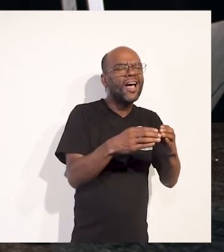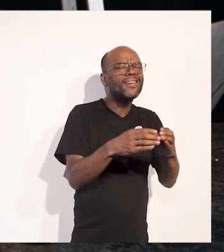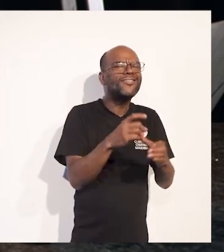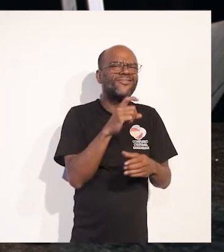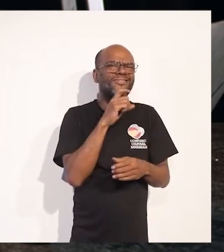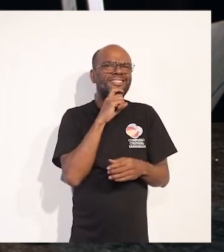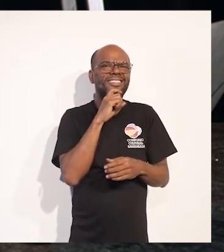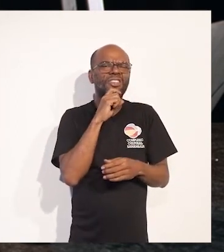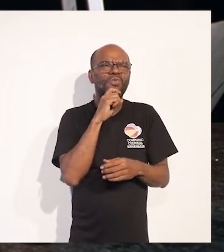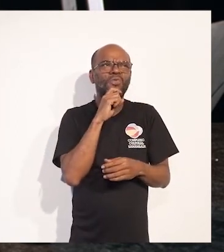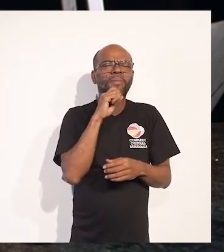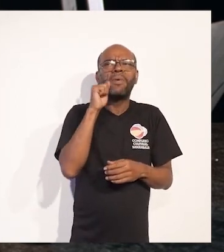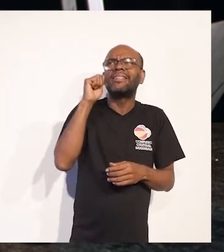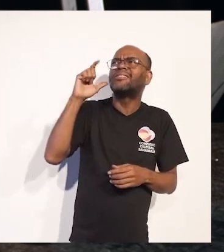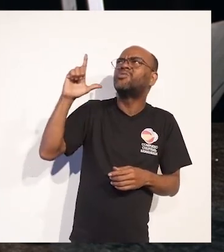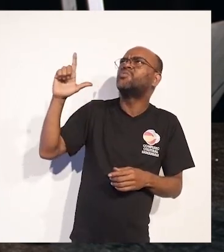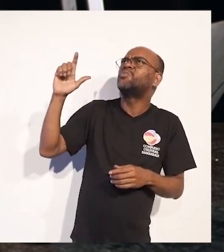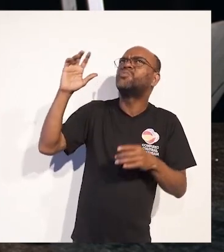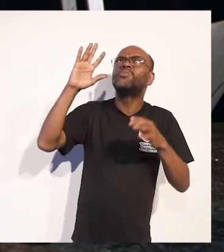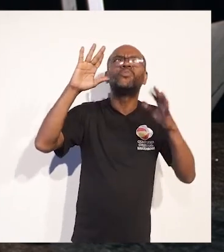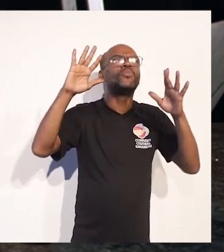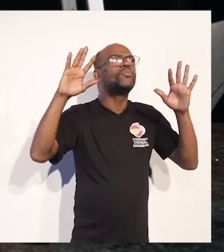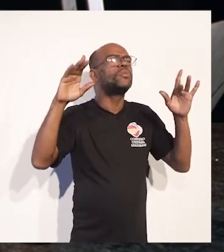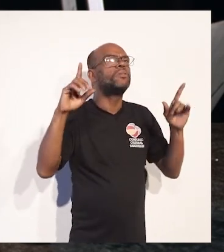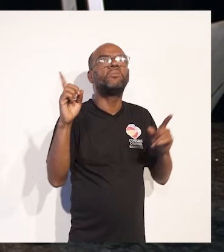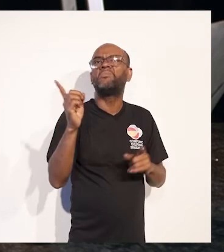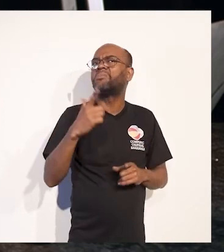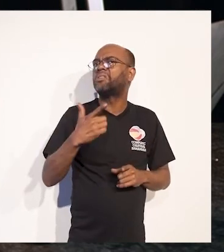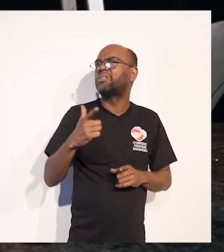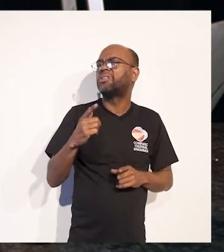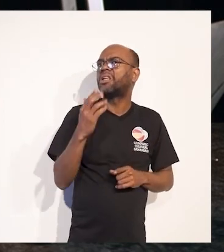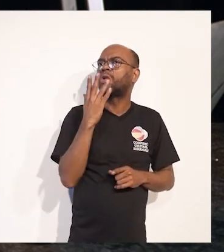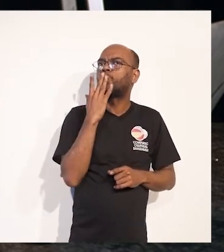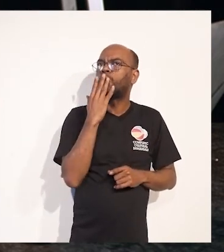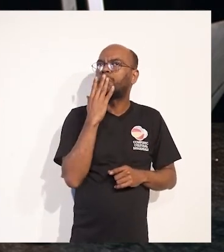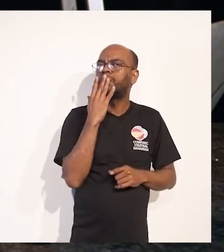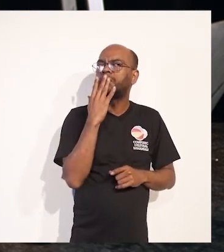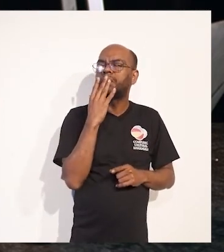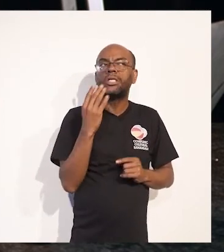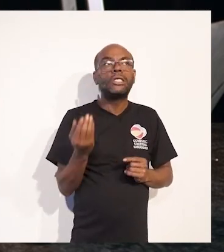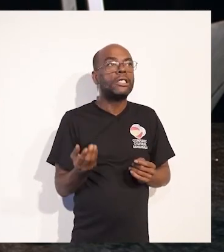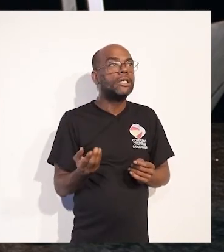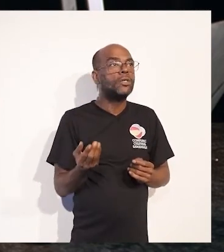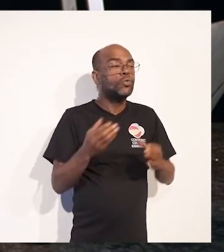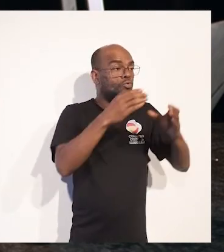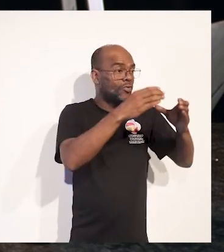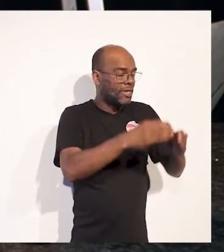mais azulado, não tem muitas cores. E os ambientes que são mais